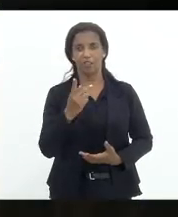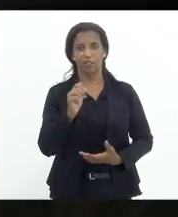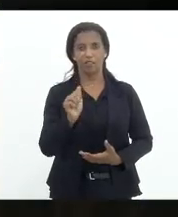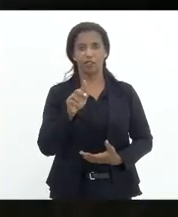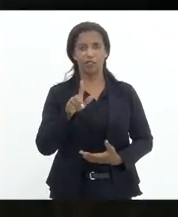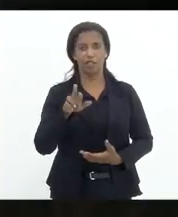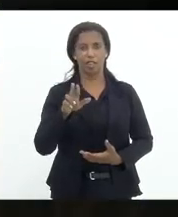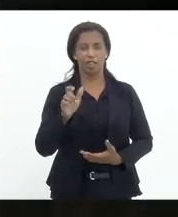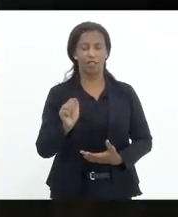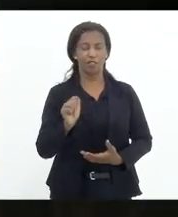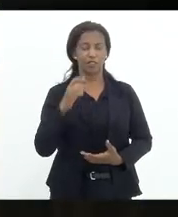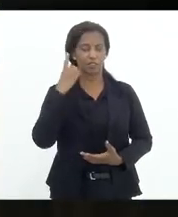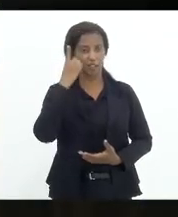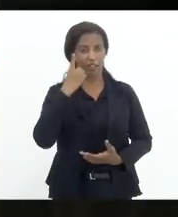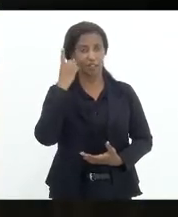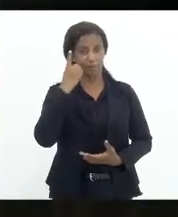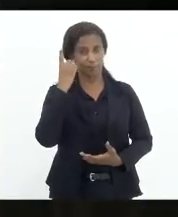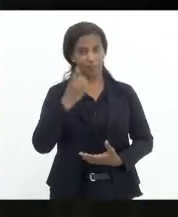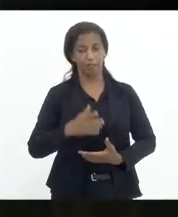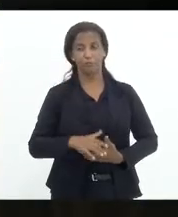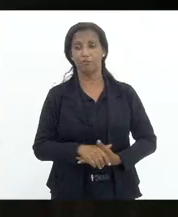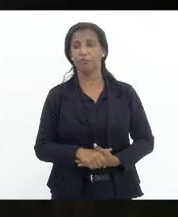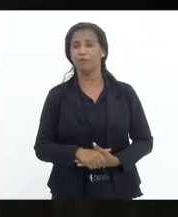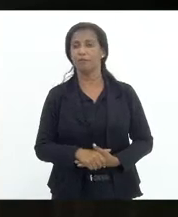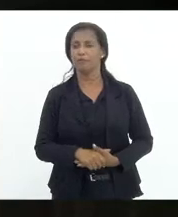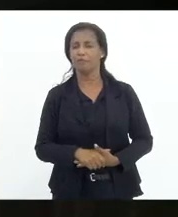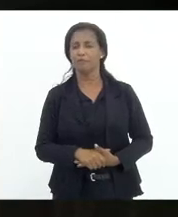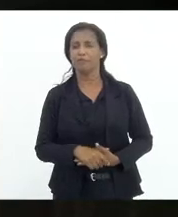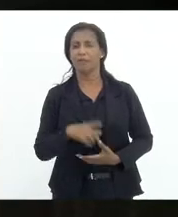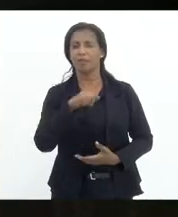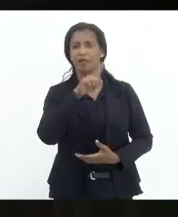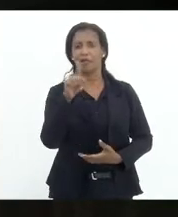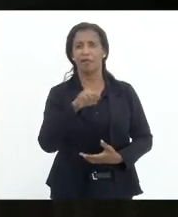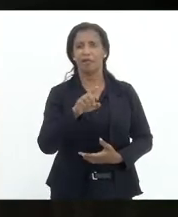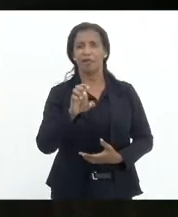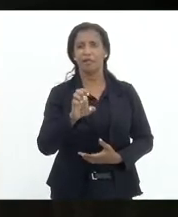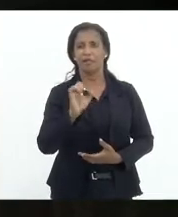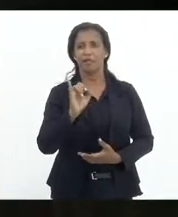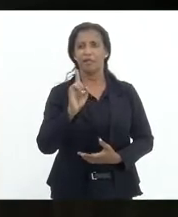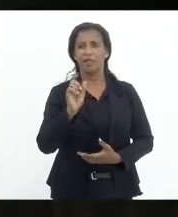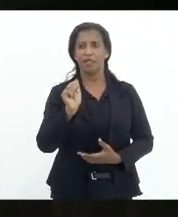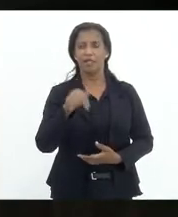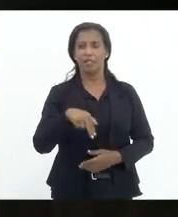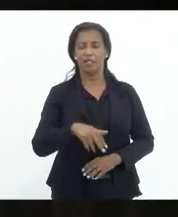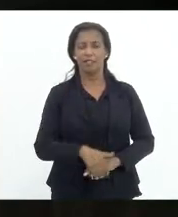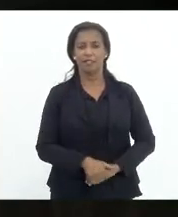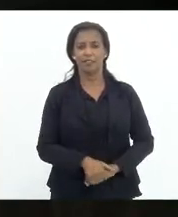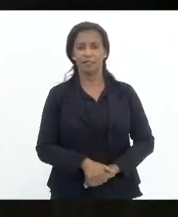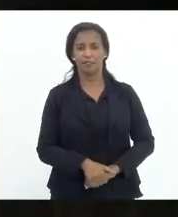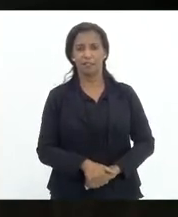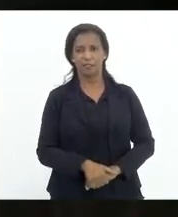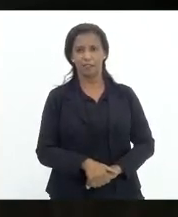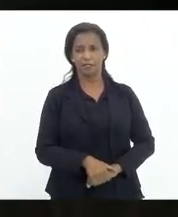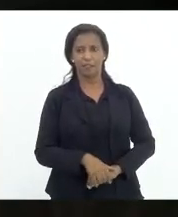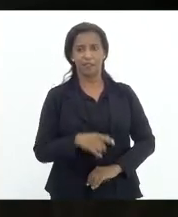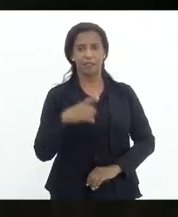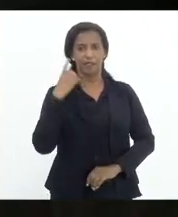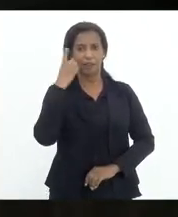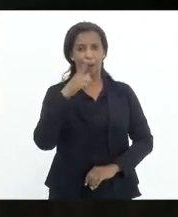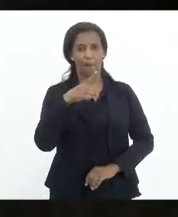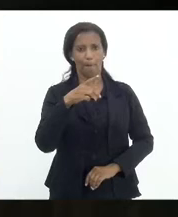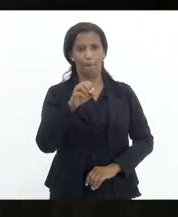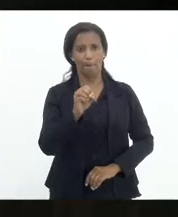Charles Batista Deputado Charles Batista Deputado a zeidan traseiro pintado por Bel